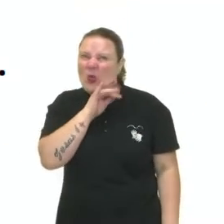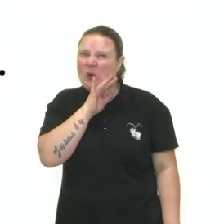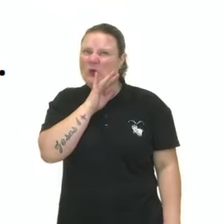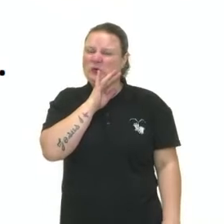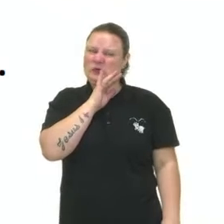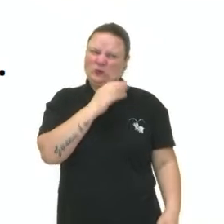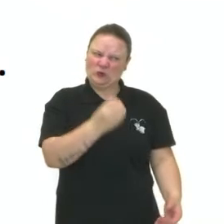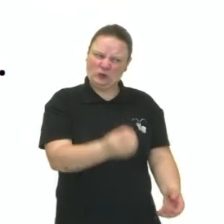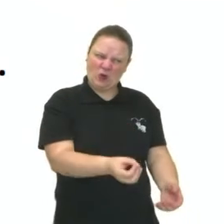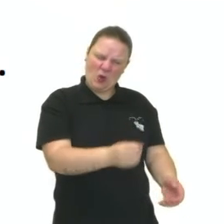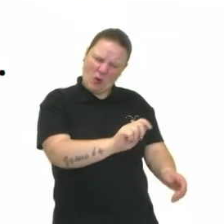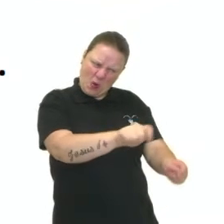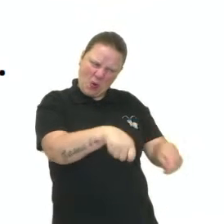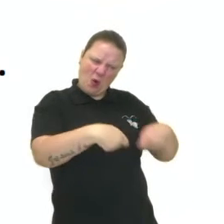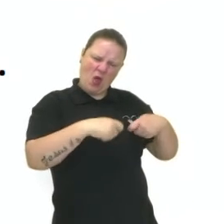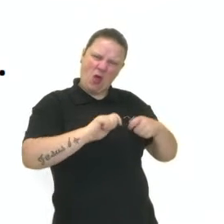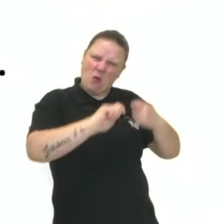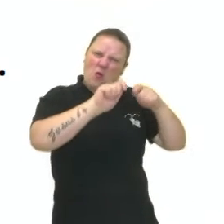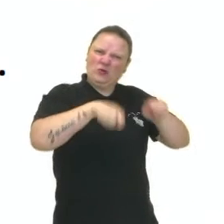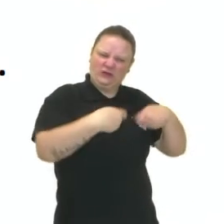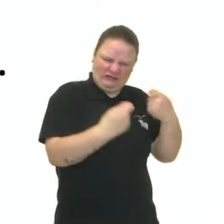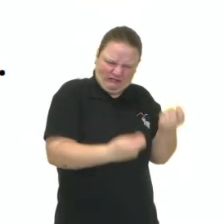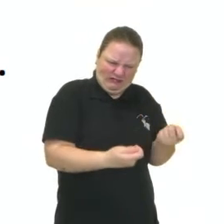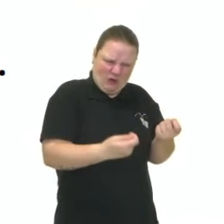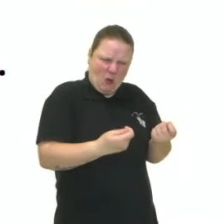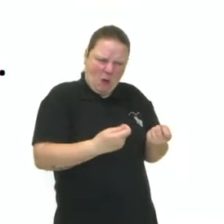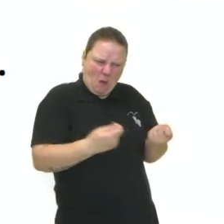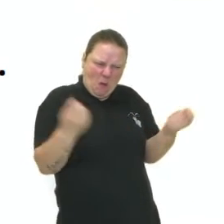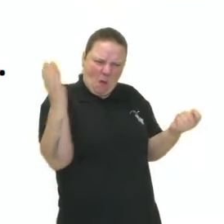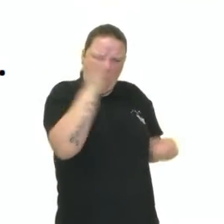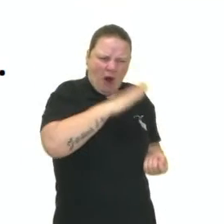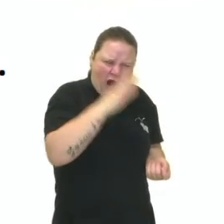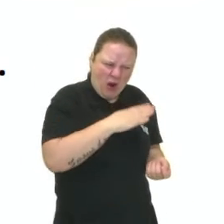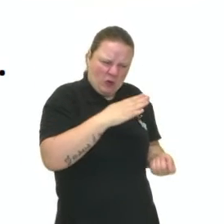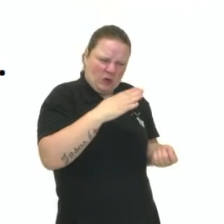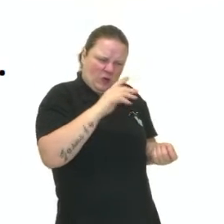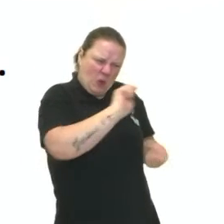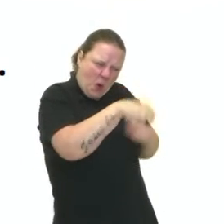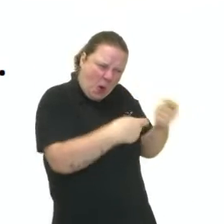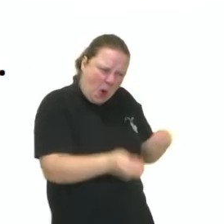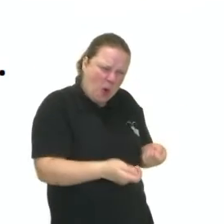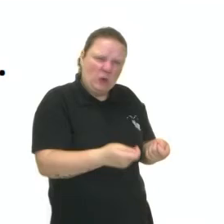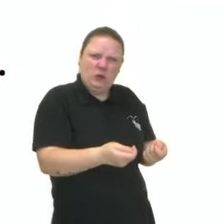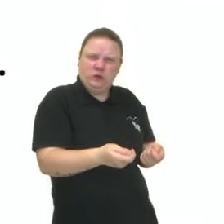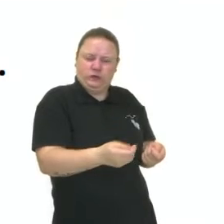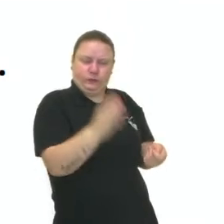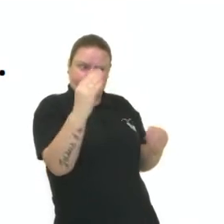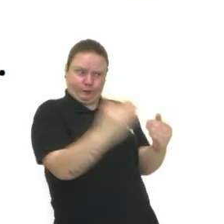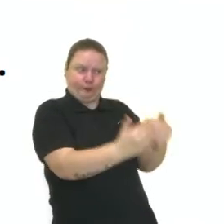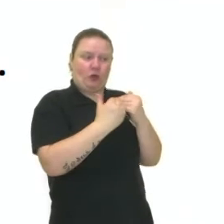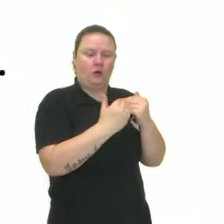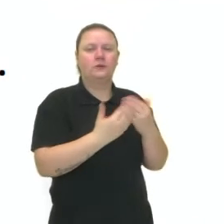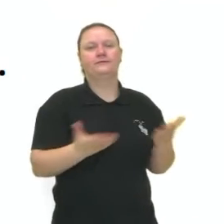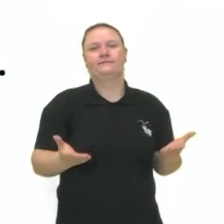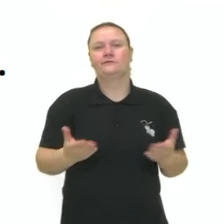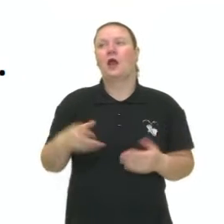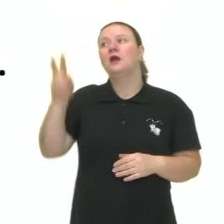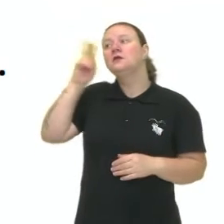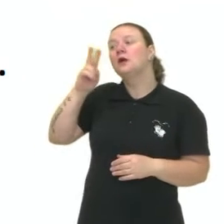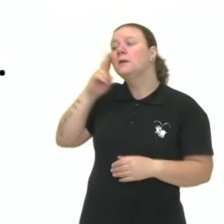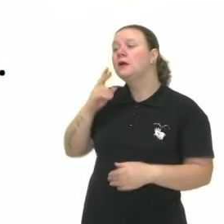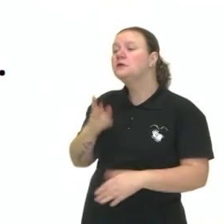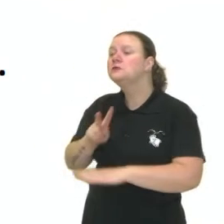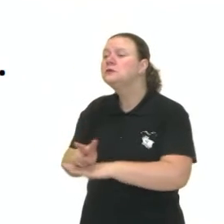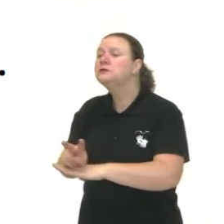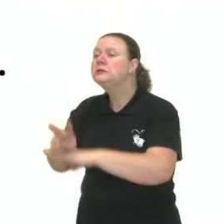e Honório quer pagar-lhe hoje mesmo. Eram 5 horas da tarde. Tinha se lembrado de ir a um agiota, mas